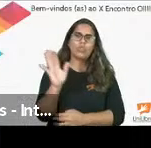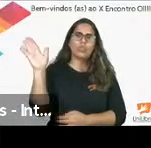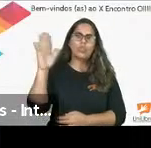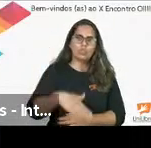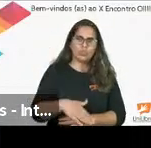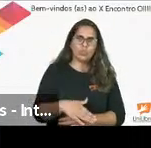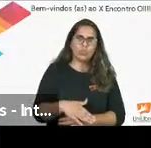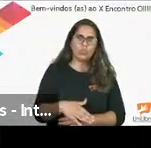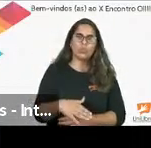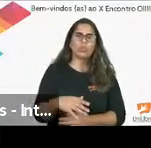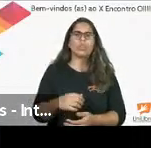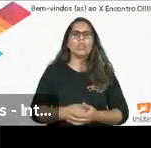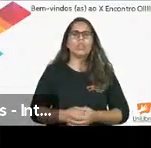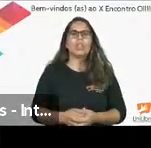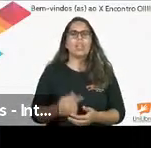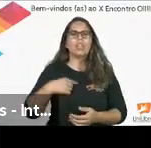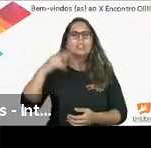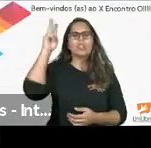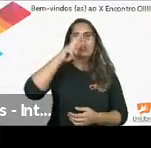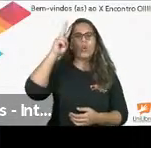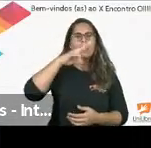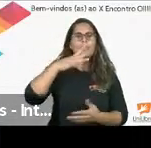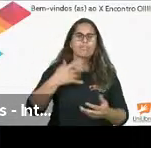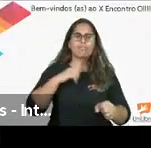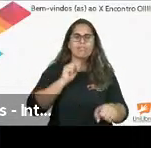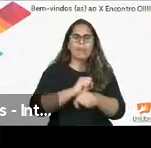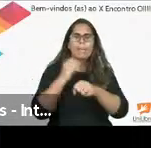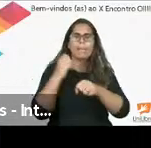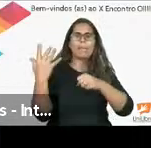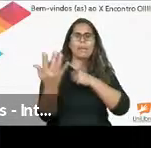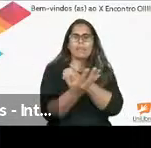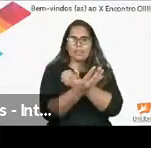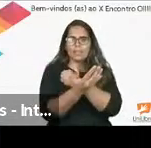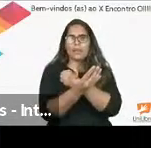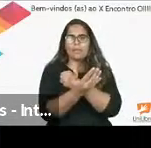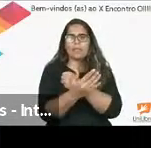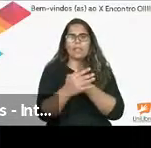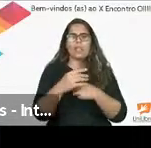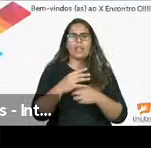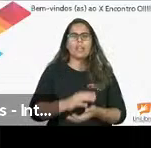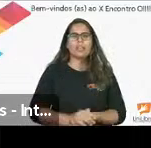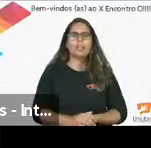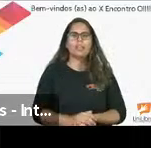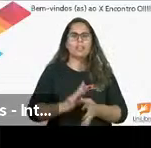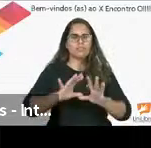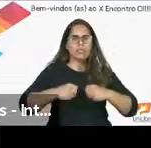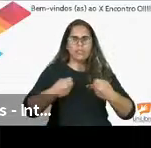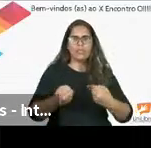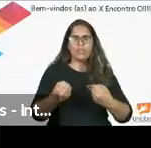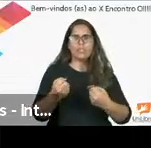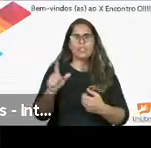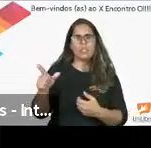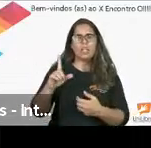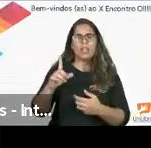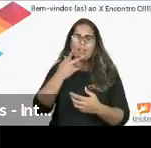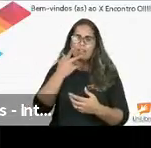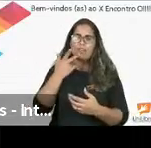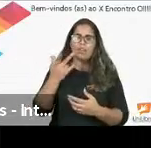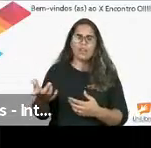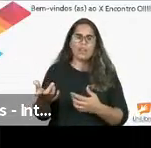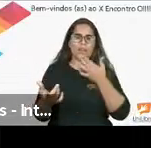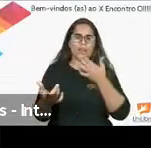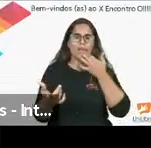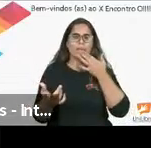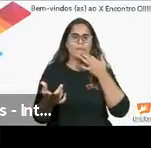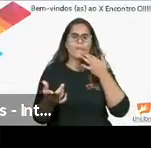centro do palco com a história da pandemia, e todo mundo agora usa a palavra anticorpo, né? O